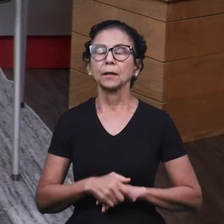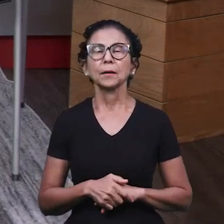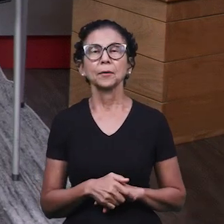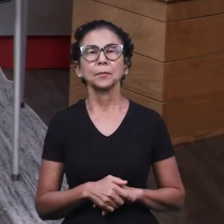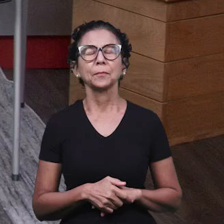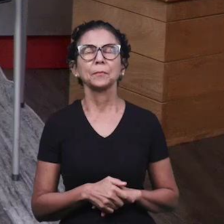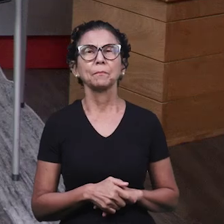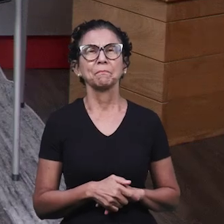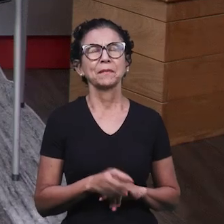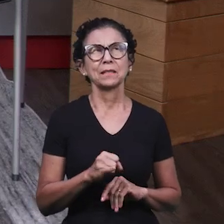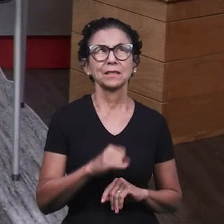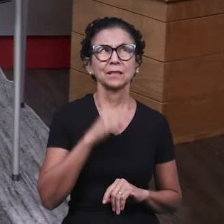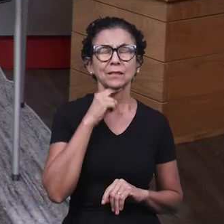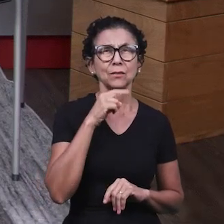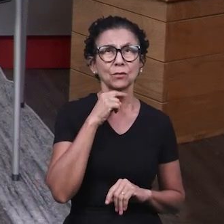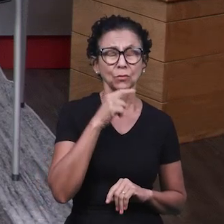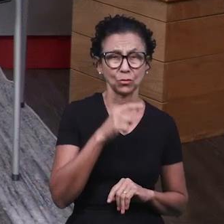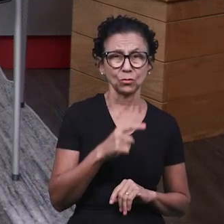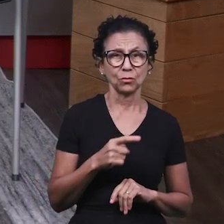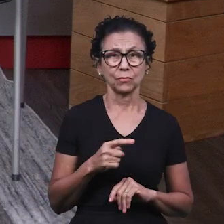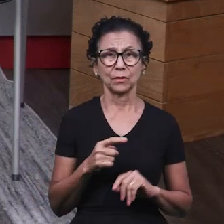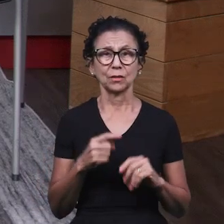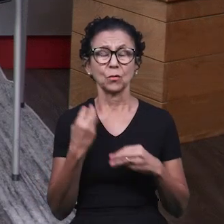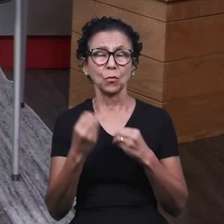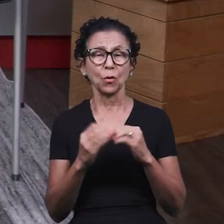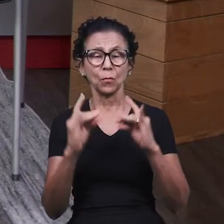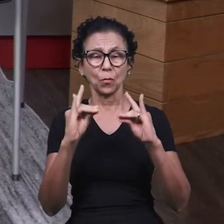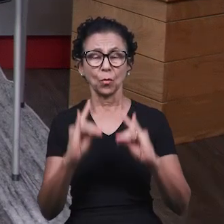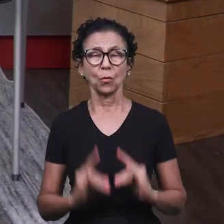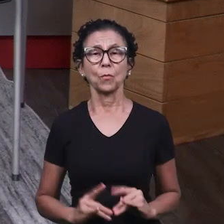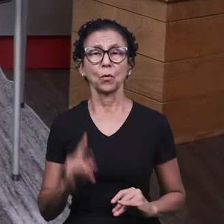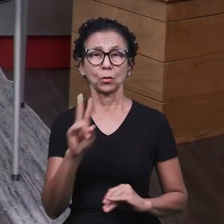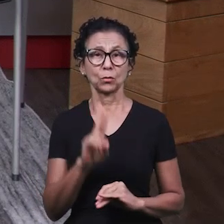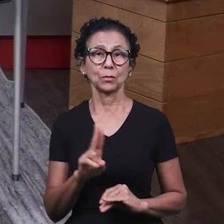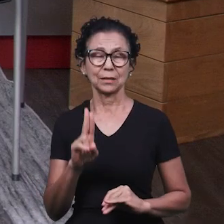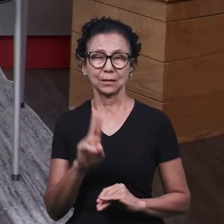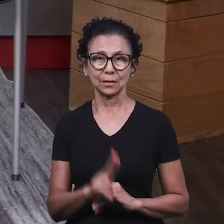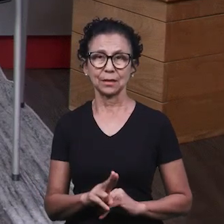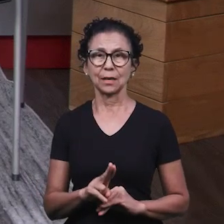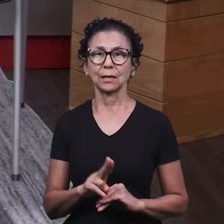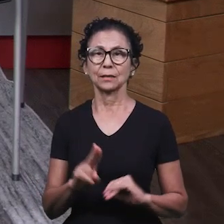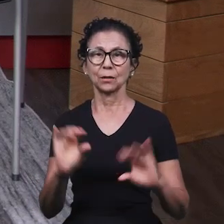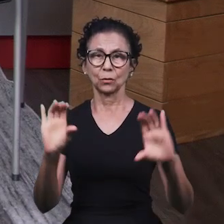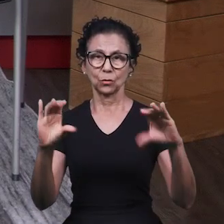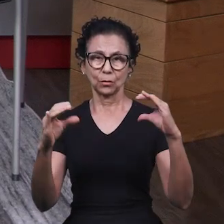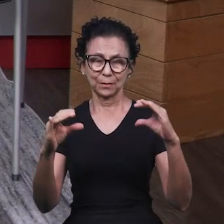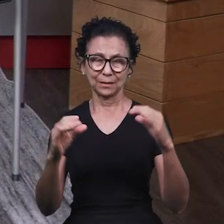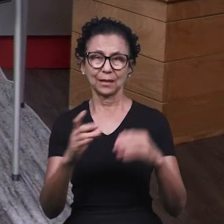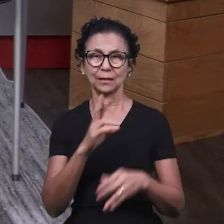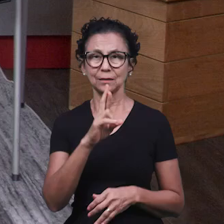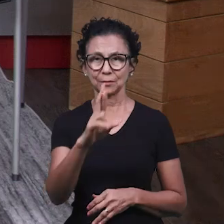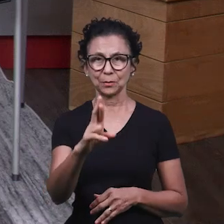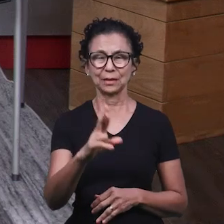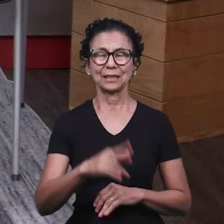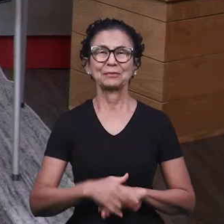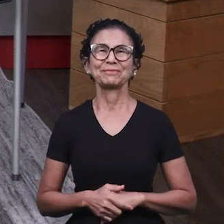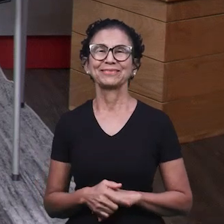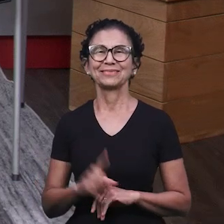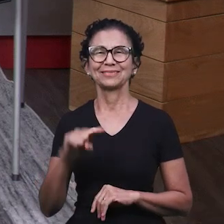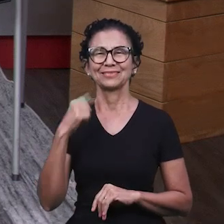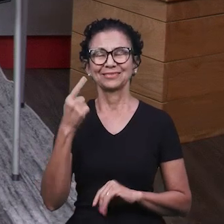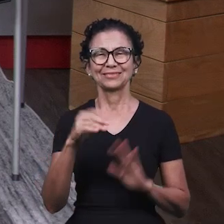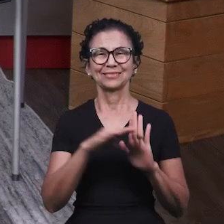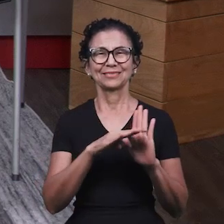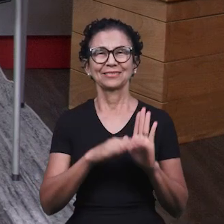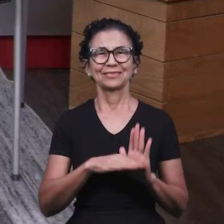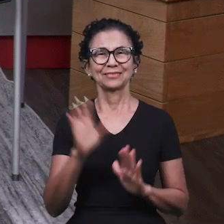ficou alguma dúvida sobre esse assunto de reposição hormonal, deixe aqui nos comentários que nós respondemos vocês. Até o próximo programa.